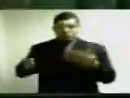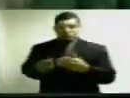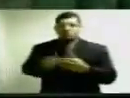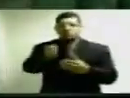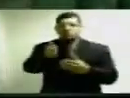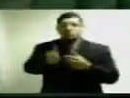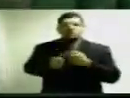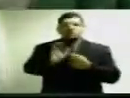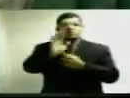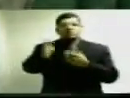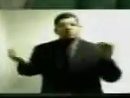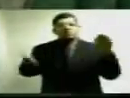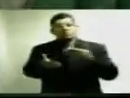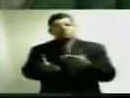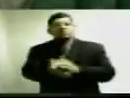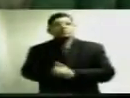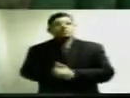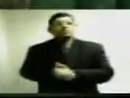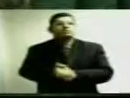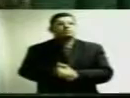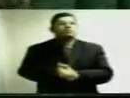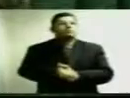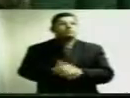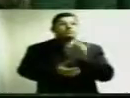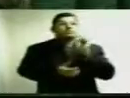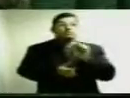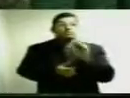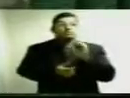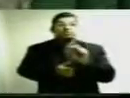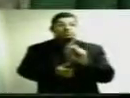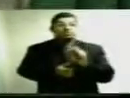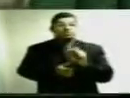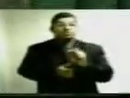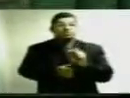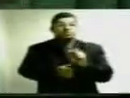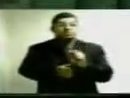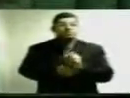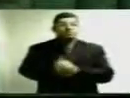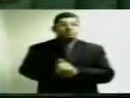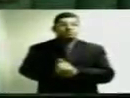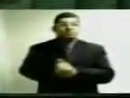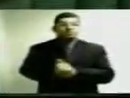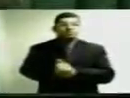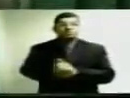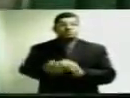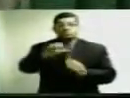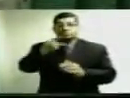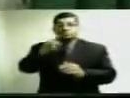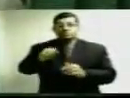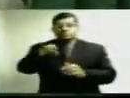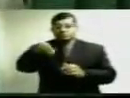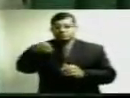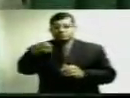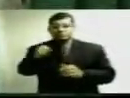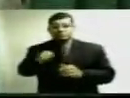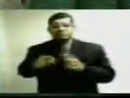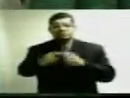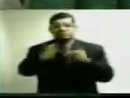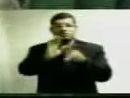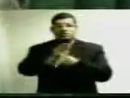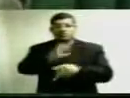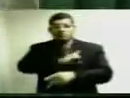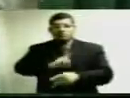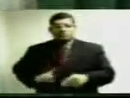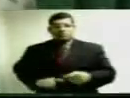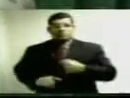secreto apenas aplicar-se-ia aos crimes Cassação de mandato. De cassação de mandato por parte